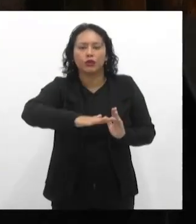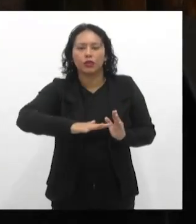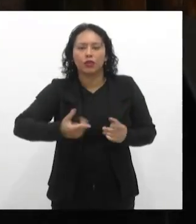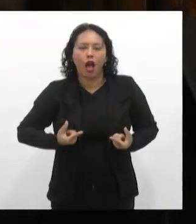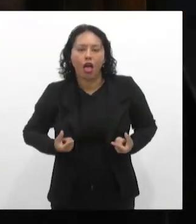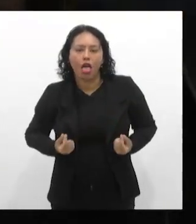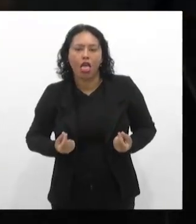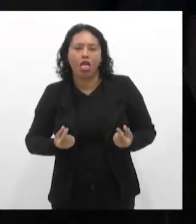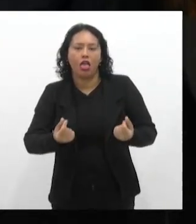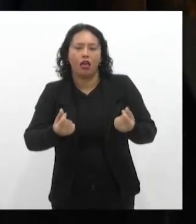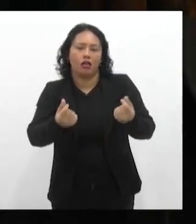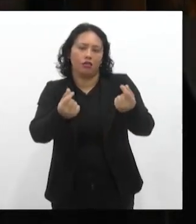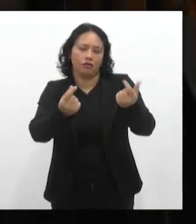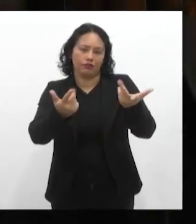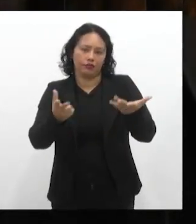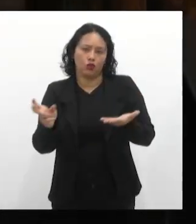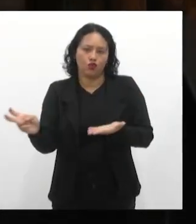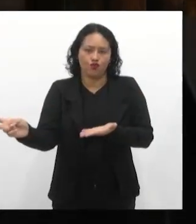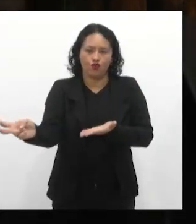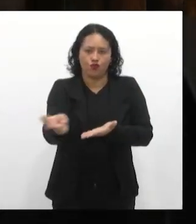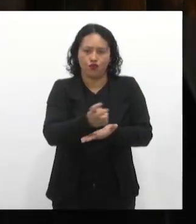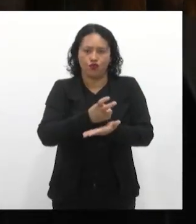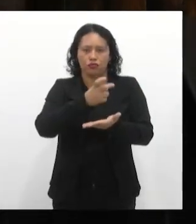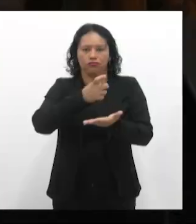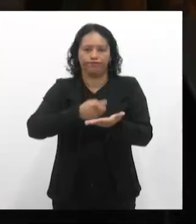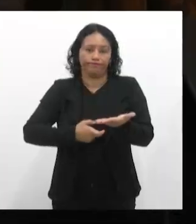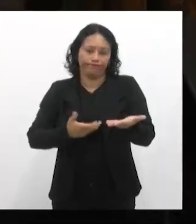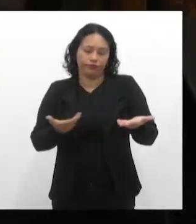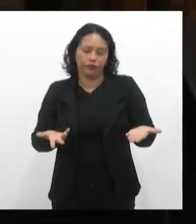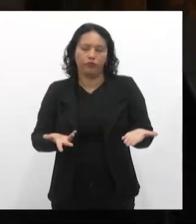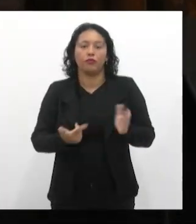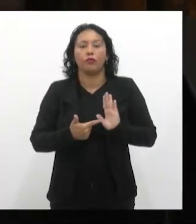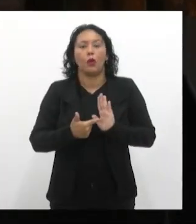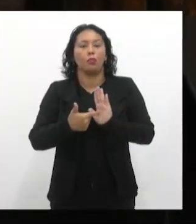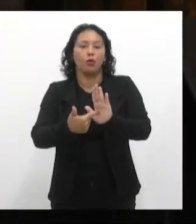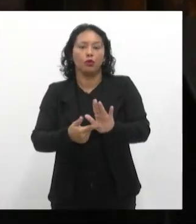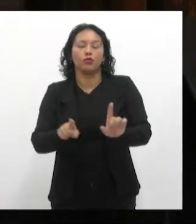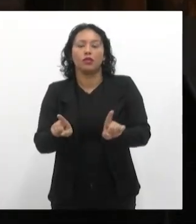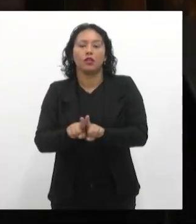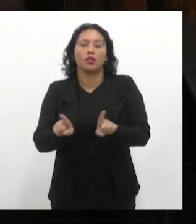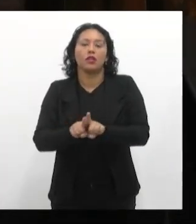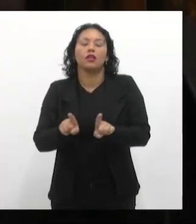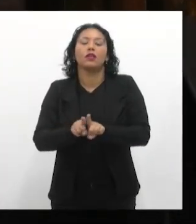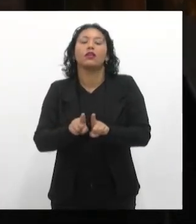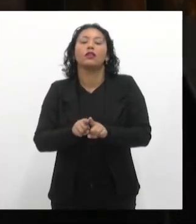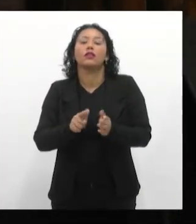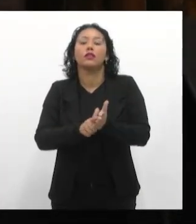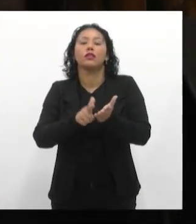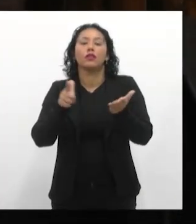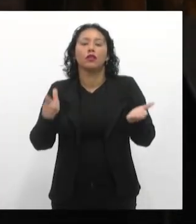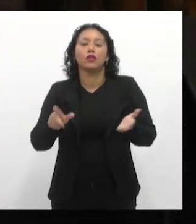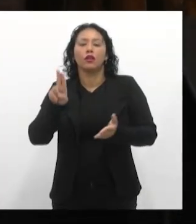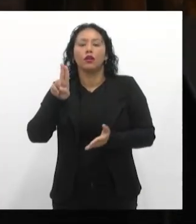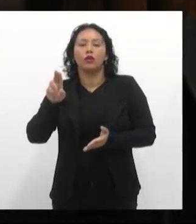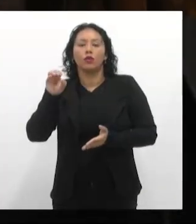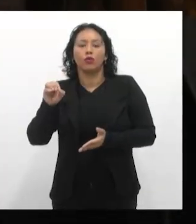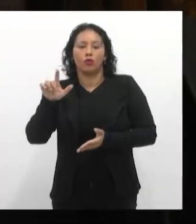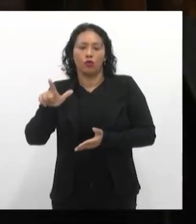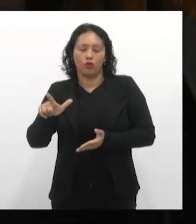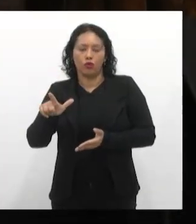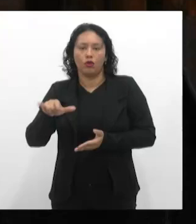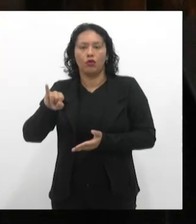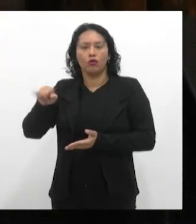rentável e com pouca transparência. E eu trago também aqui a recente matéria do portal UOL, de janeiro,